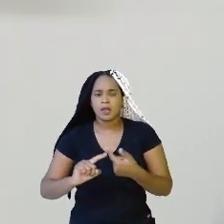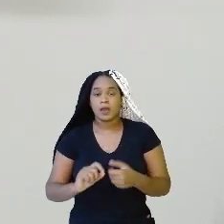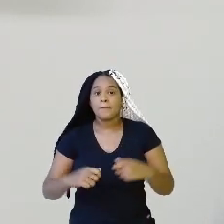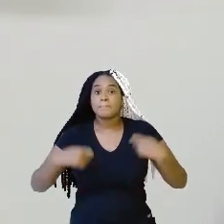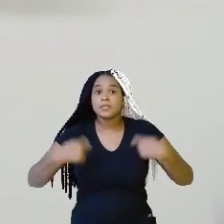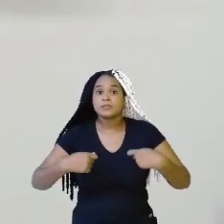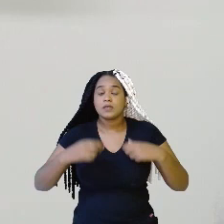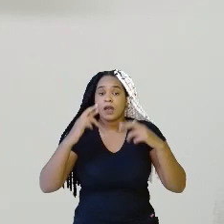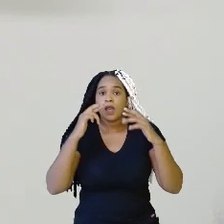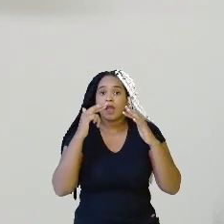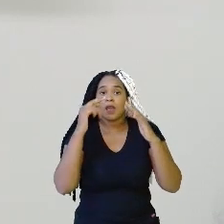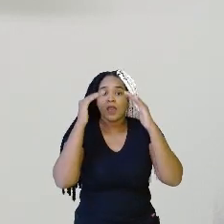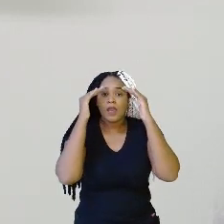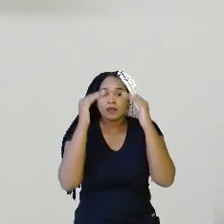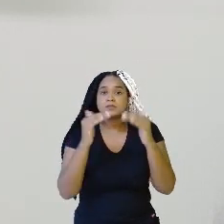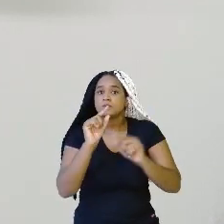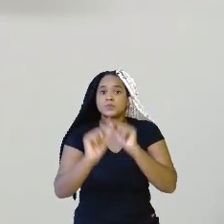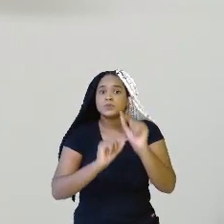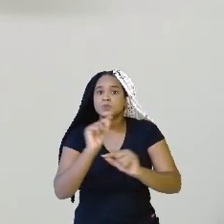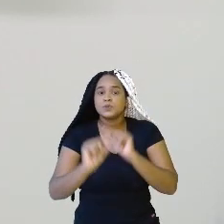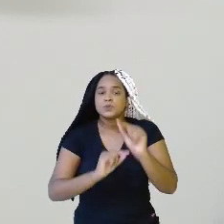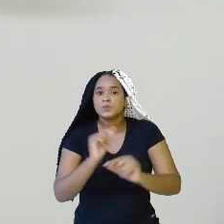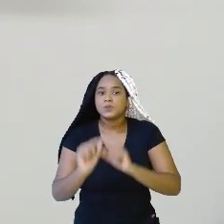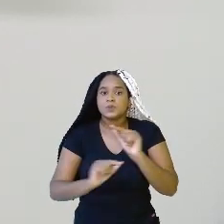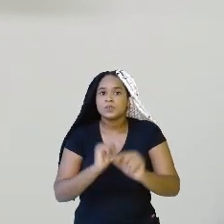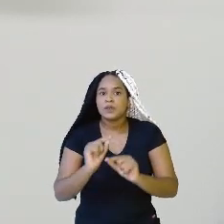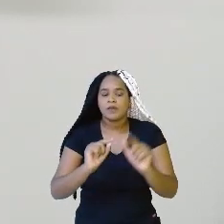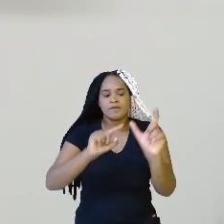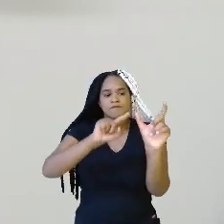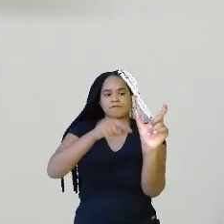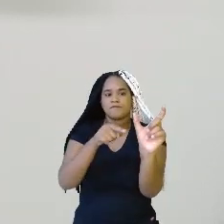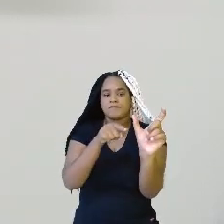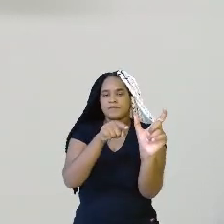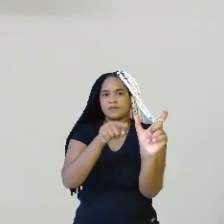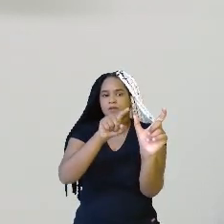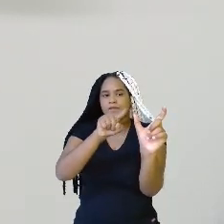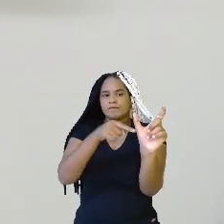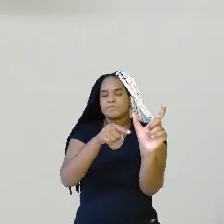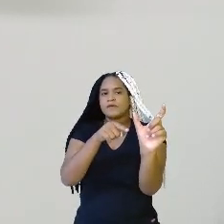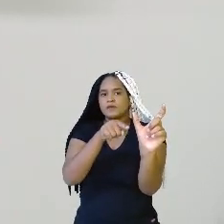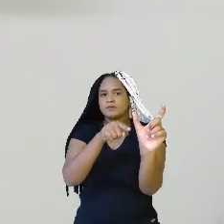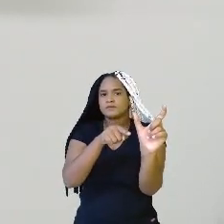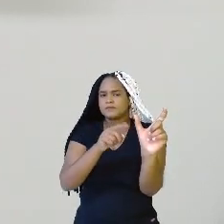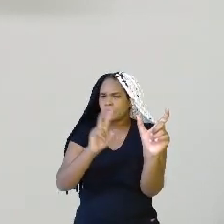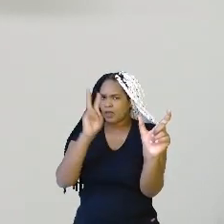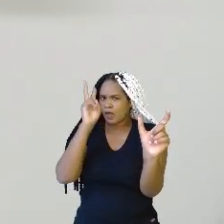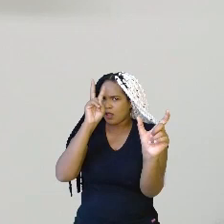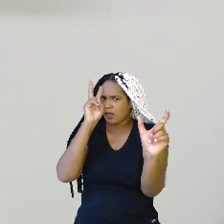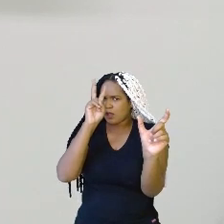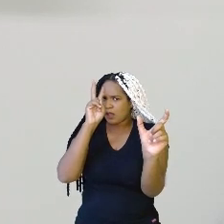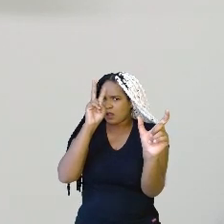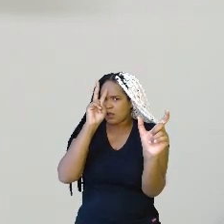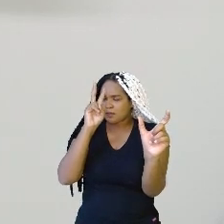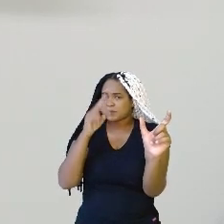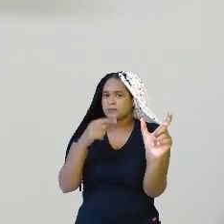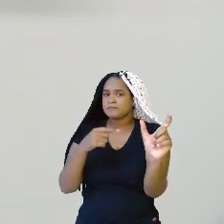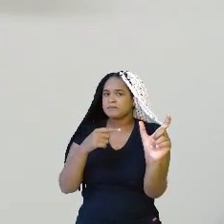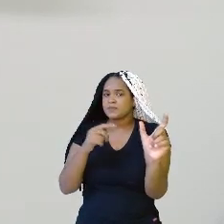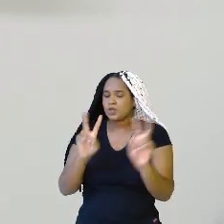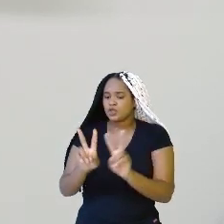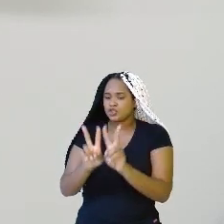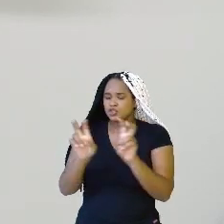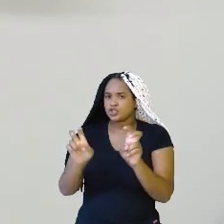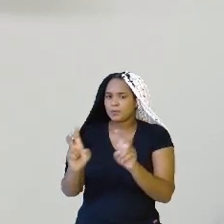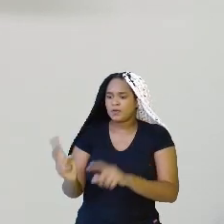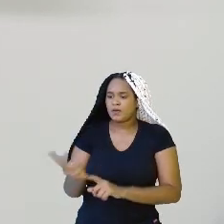precisa respeitar a ordem da vírgula. Você lembra daquele quadro de valor e lugar,